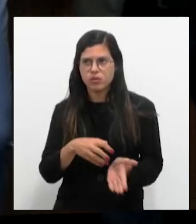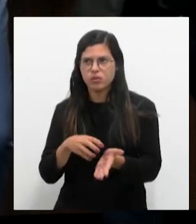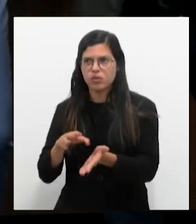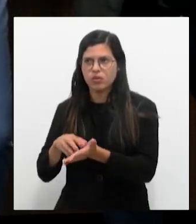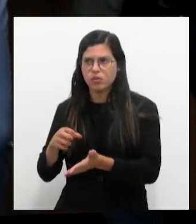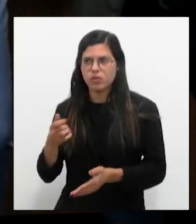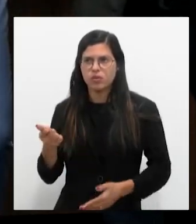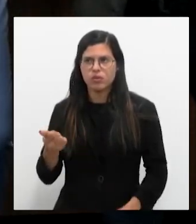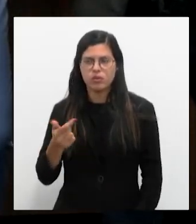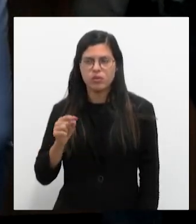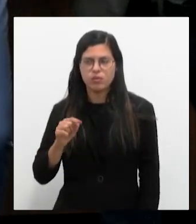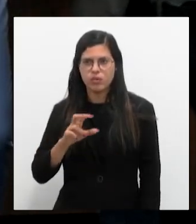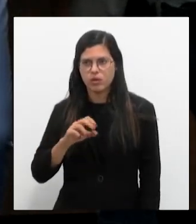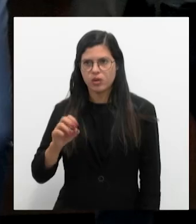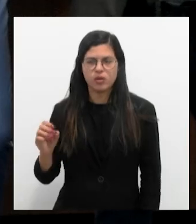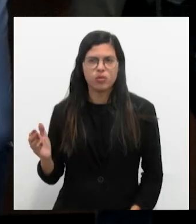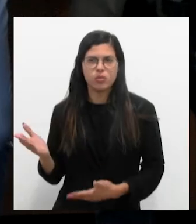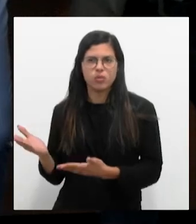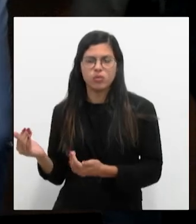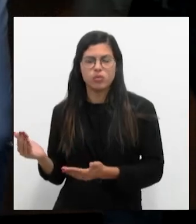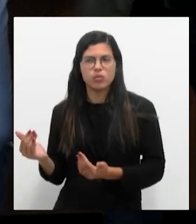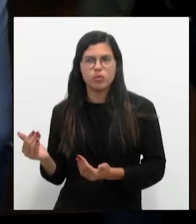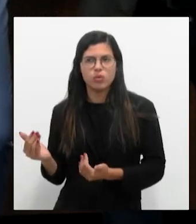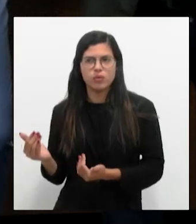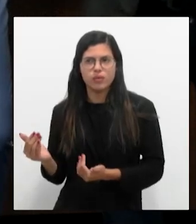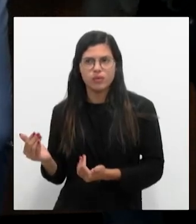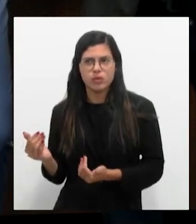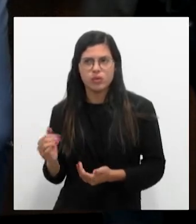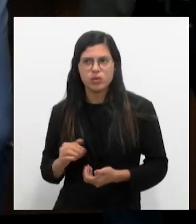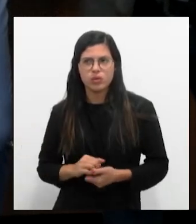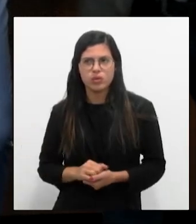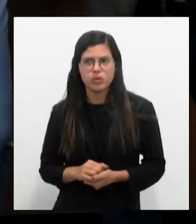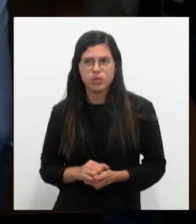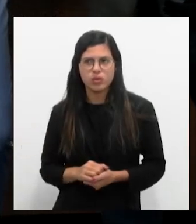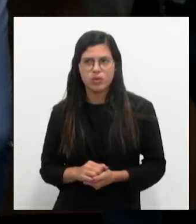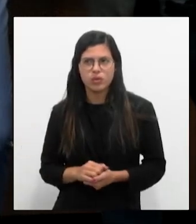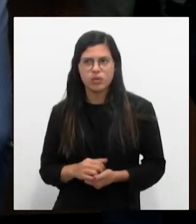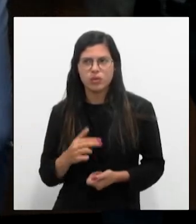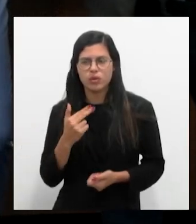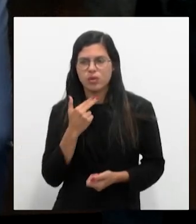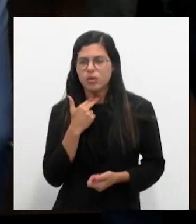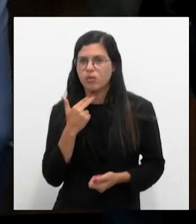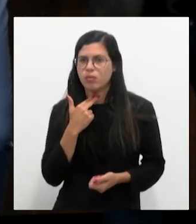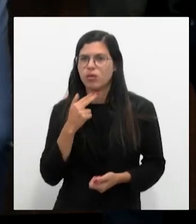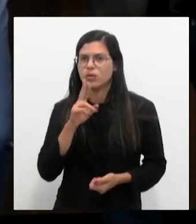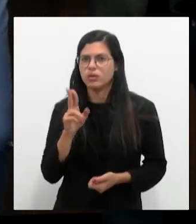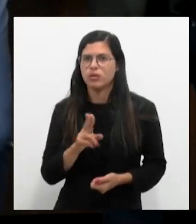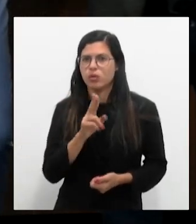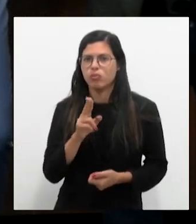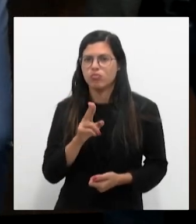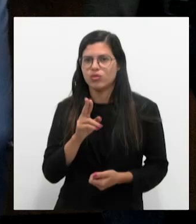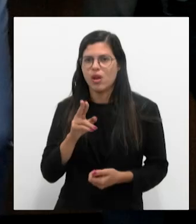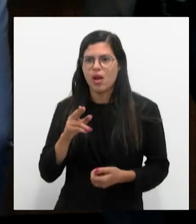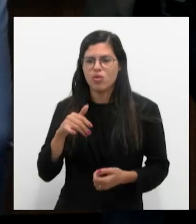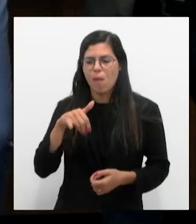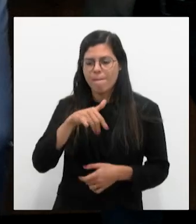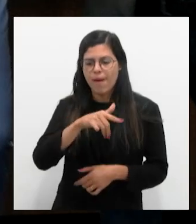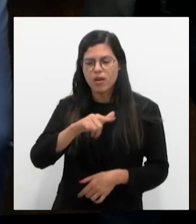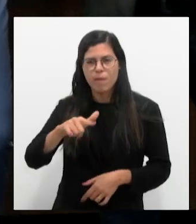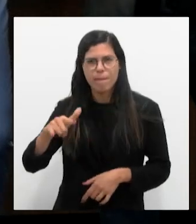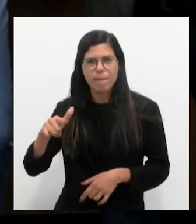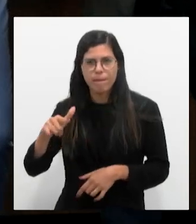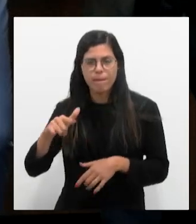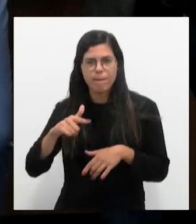jovens que não podem ser usados, manipulados politicamente para uso eleitoreiro,